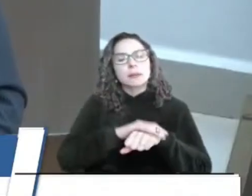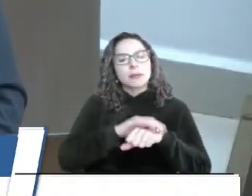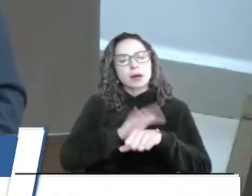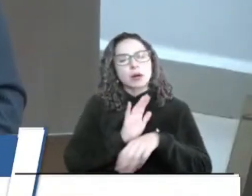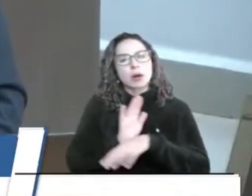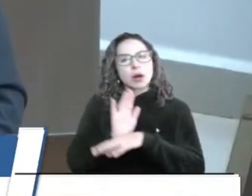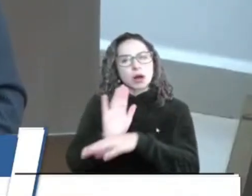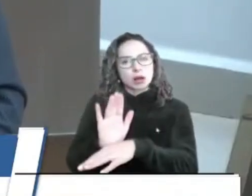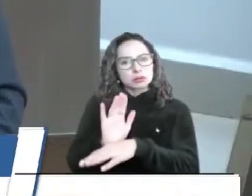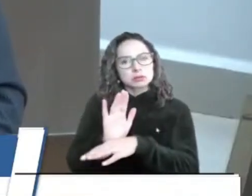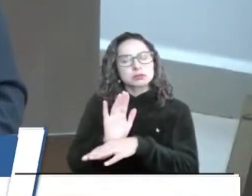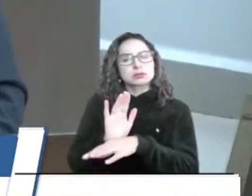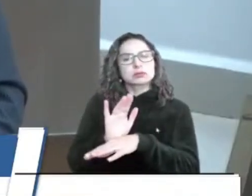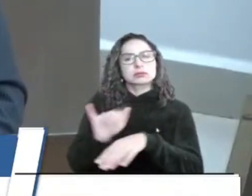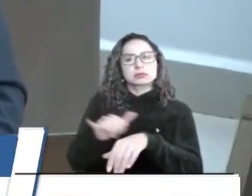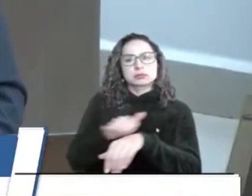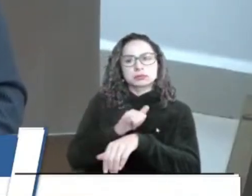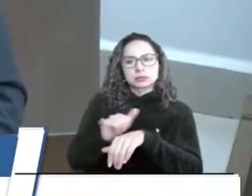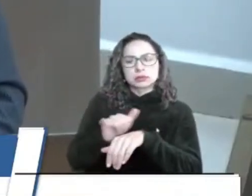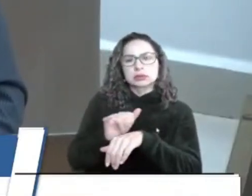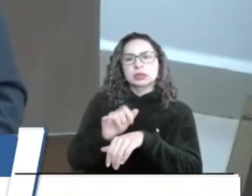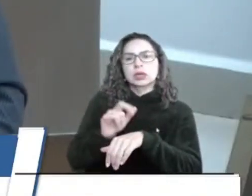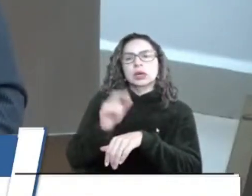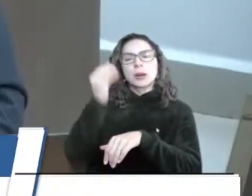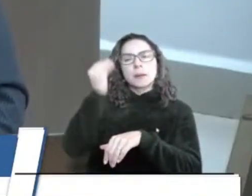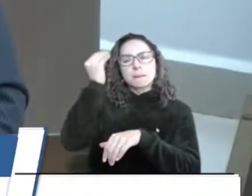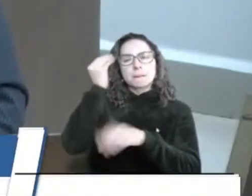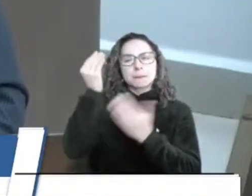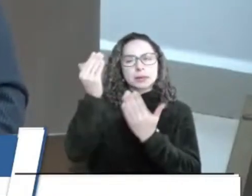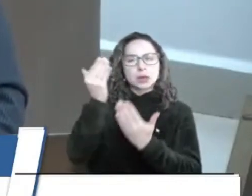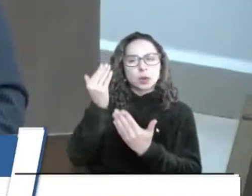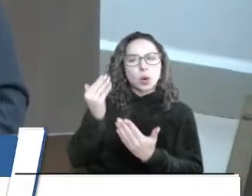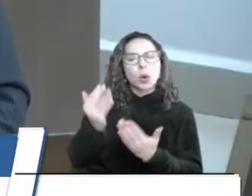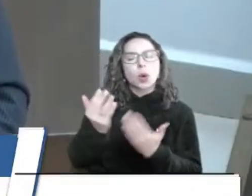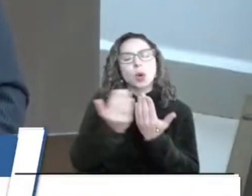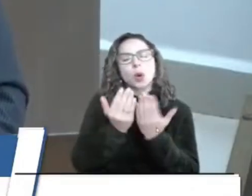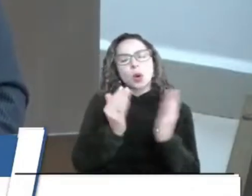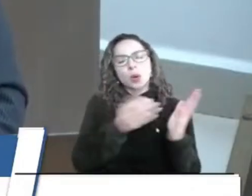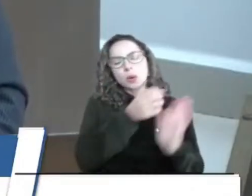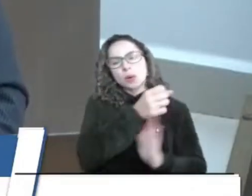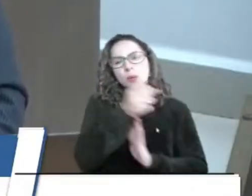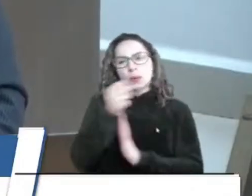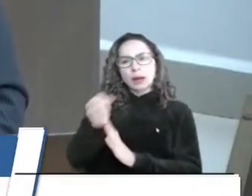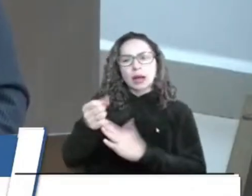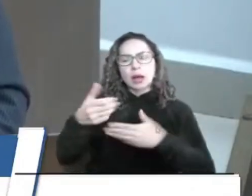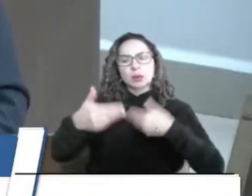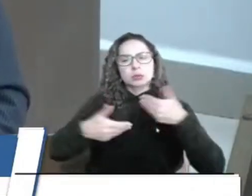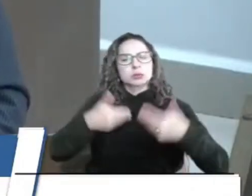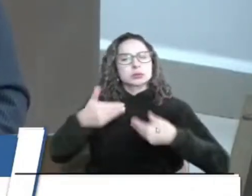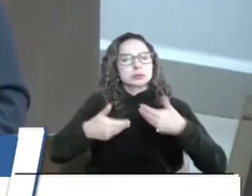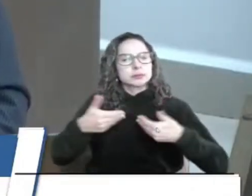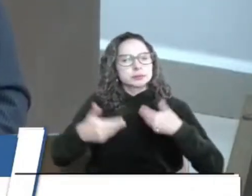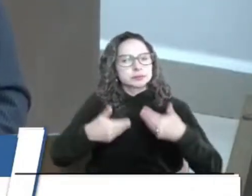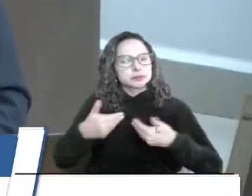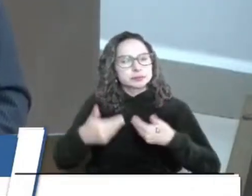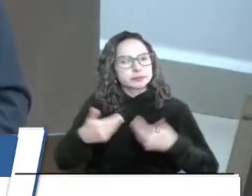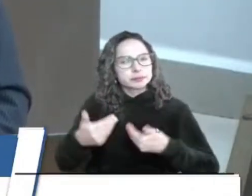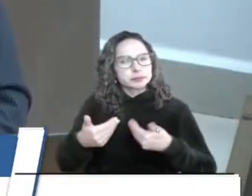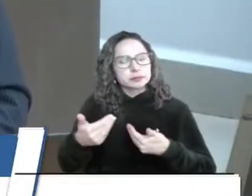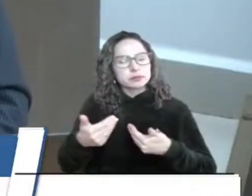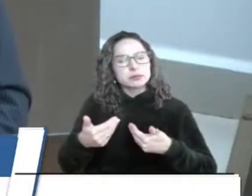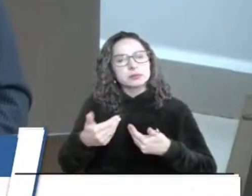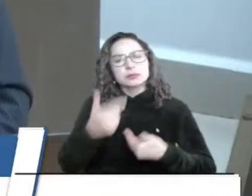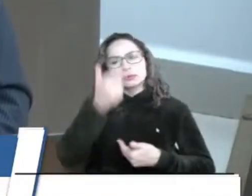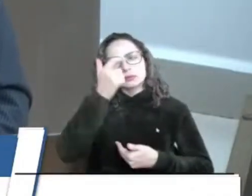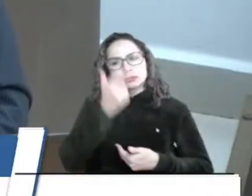devidas medidas, colocando psicólogos à disposição, um tratamento para que ela